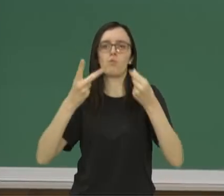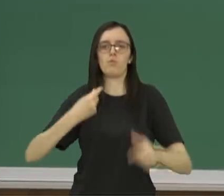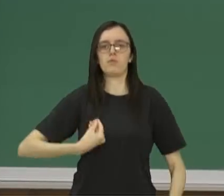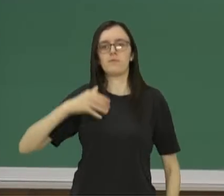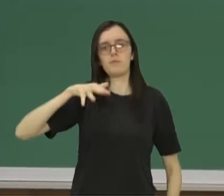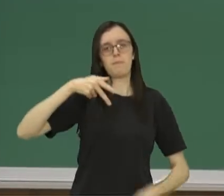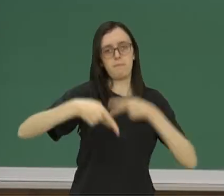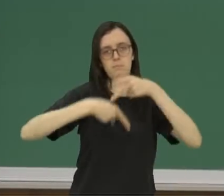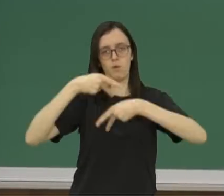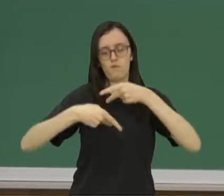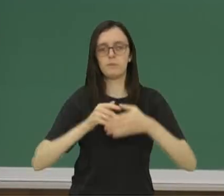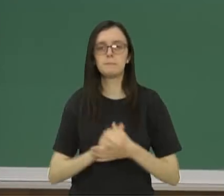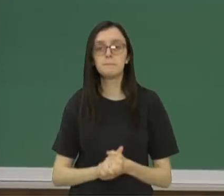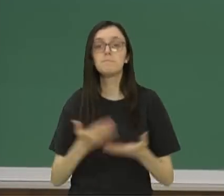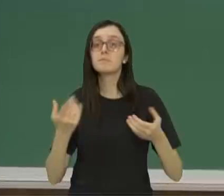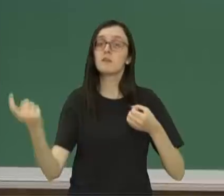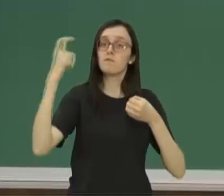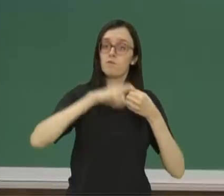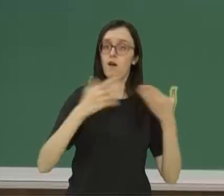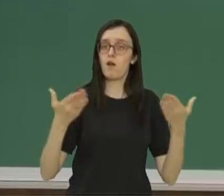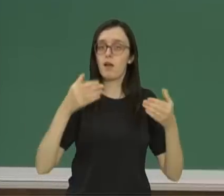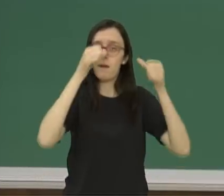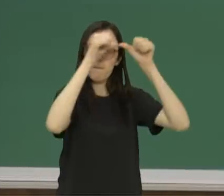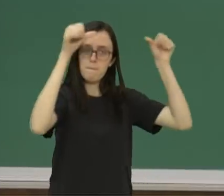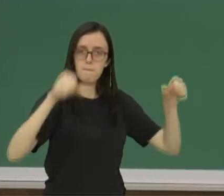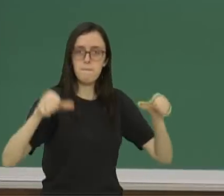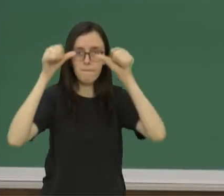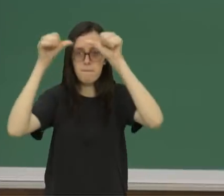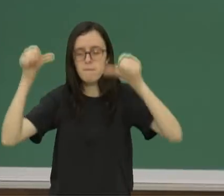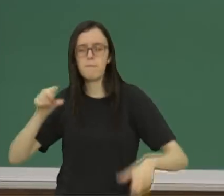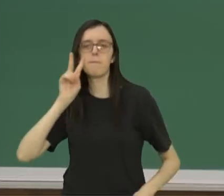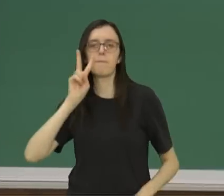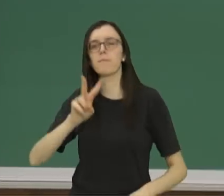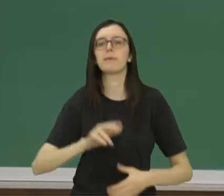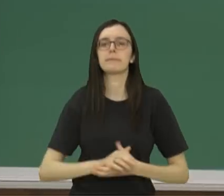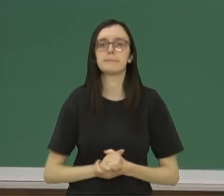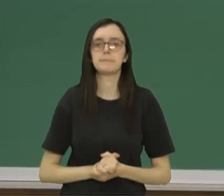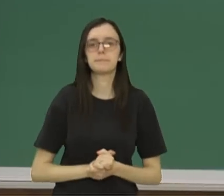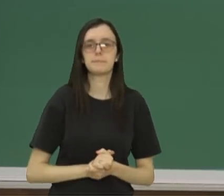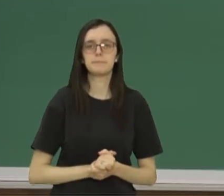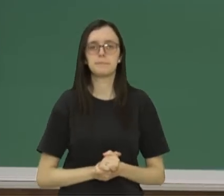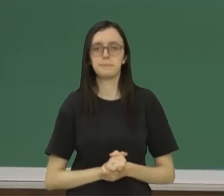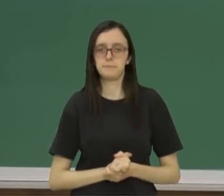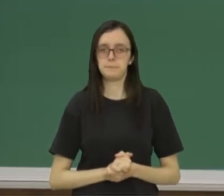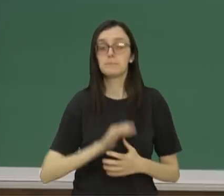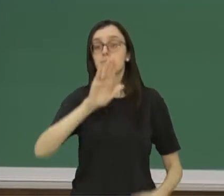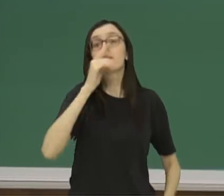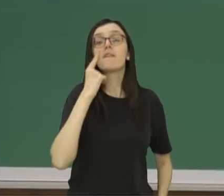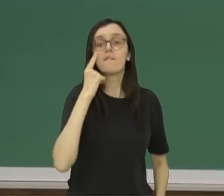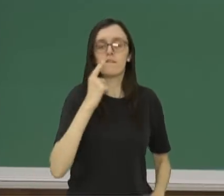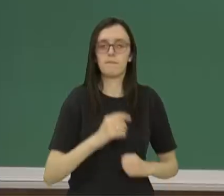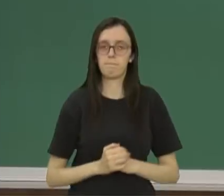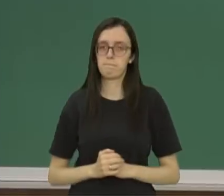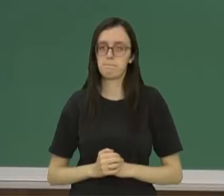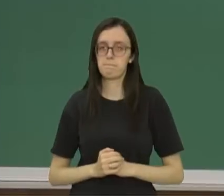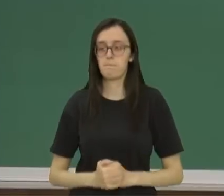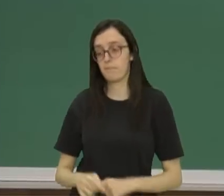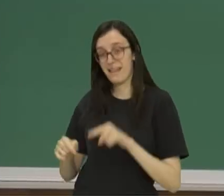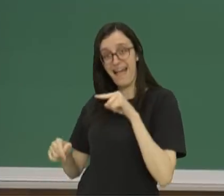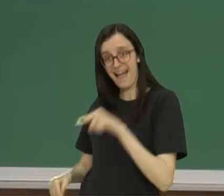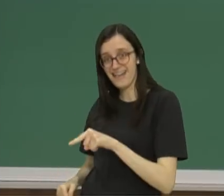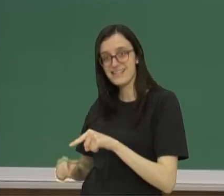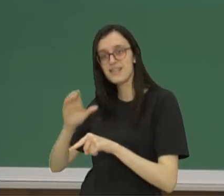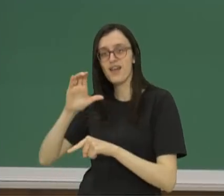daquela população. Então, vamos voltar lá nos mapas para dar uma olhadinha. Então, veja. A Codevasf,